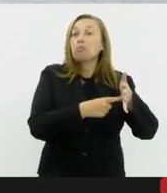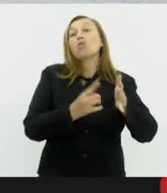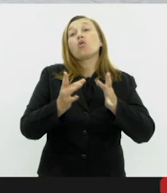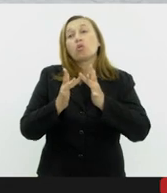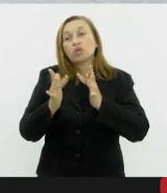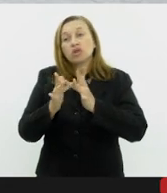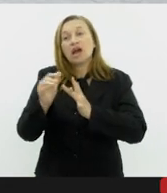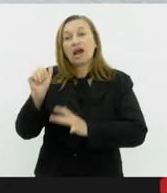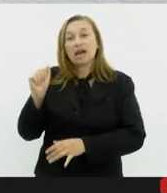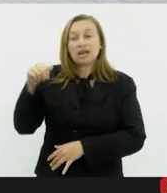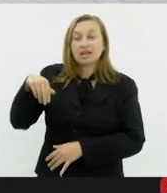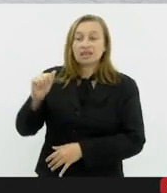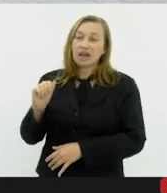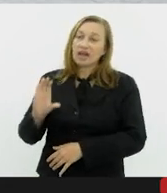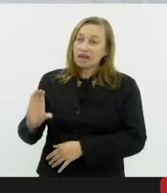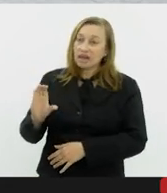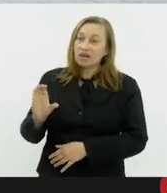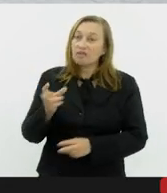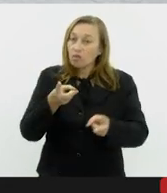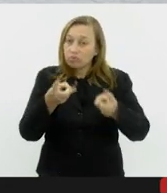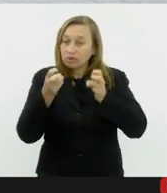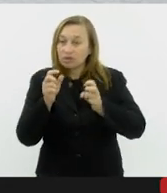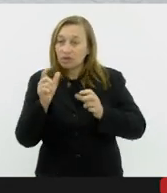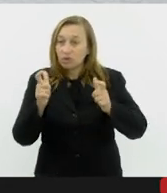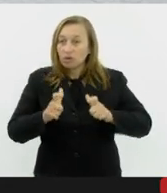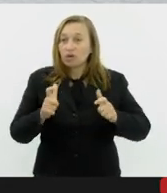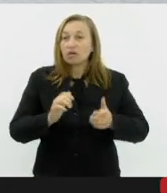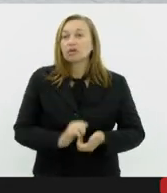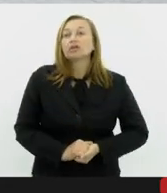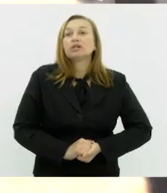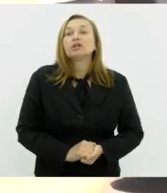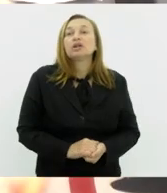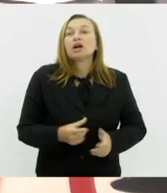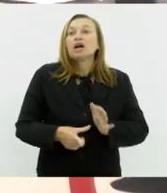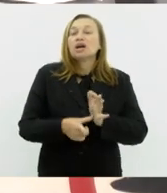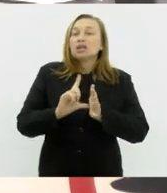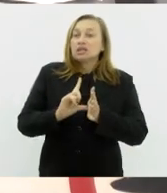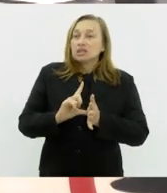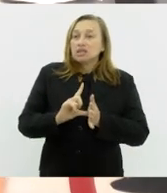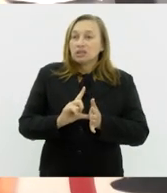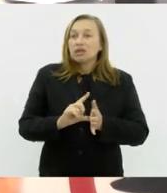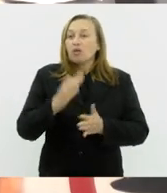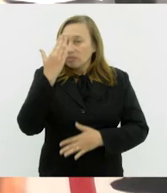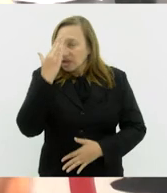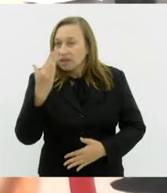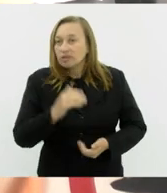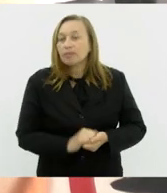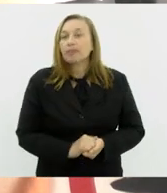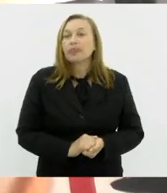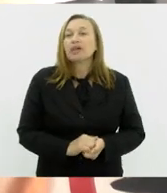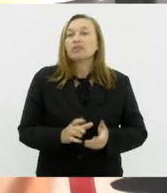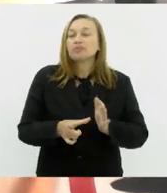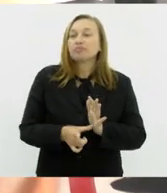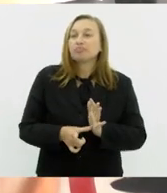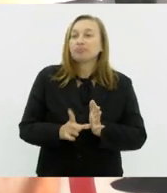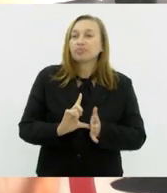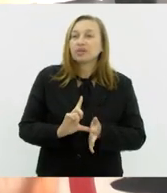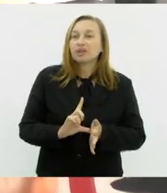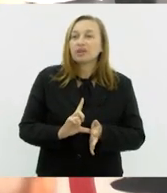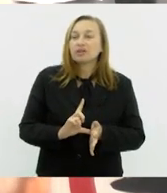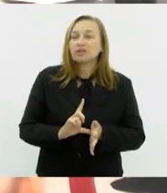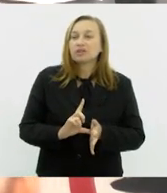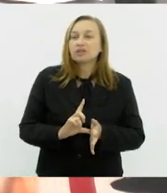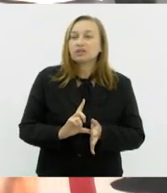ANAC, que a ANAC faz essa verificação. Antes da gente passar... Obrigado. Antes da gente passar